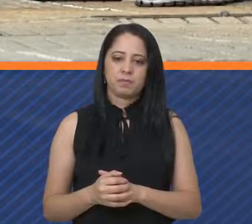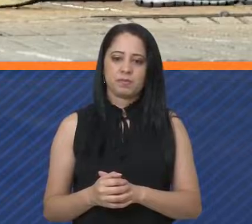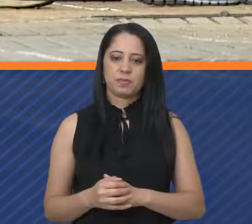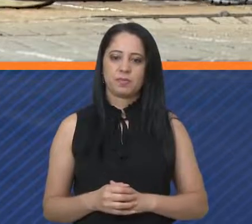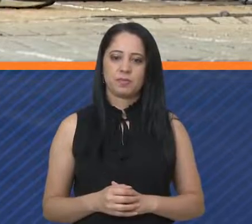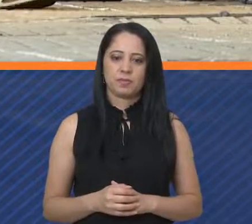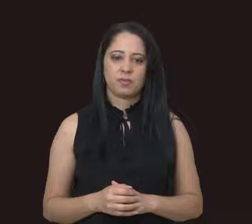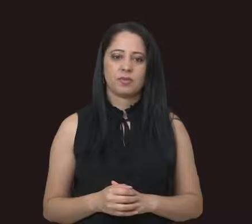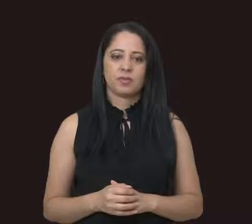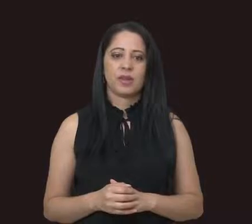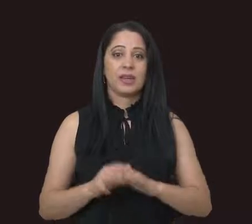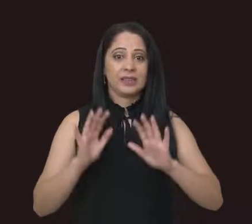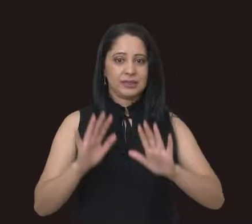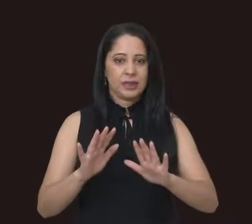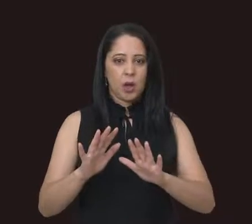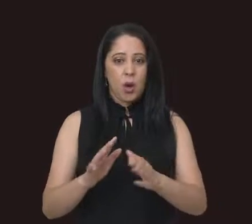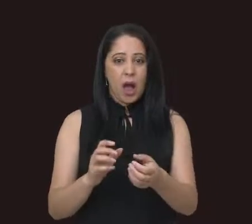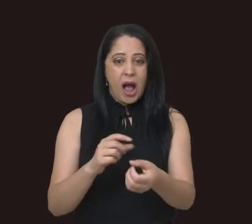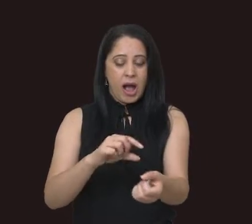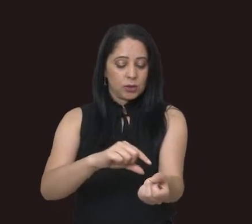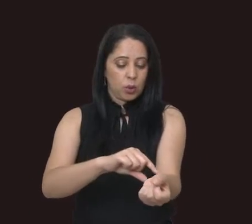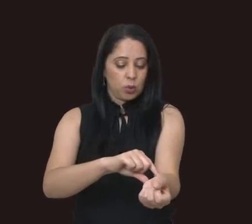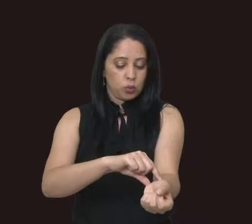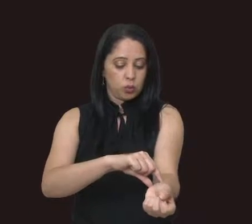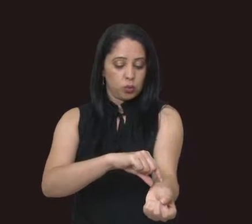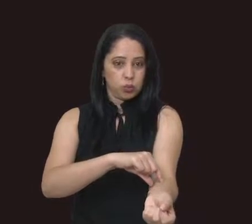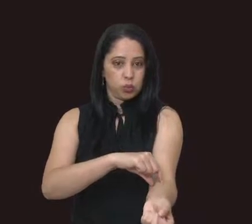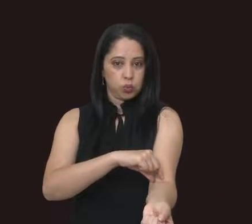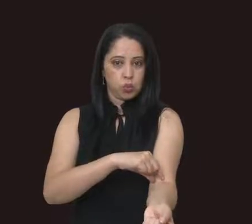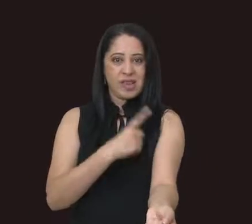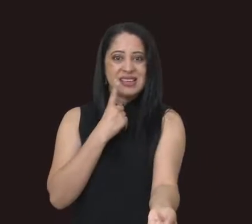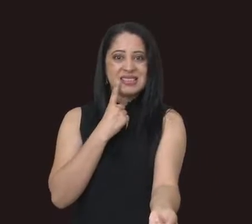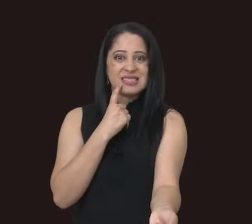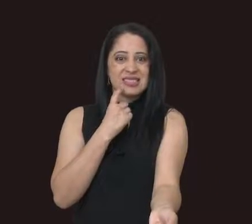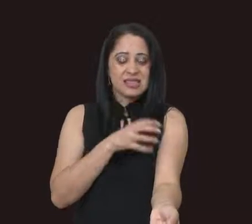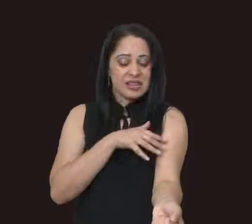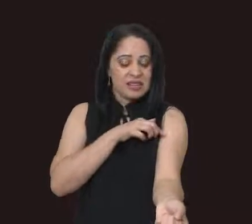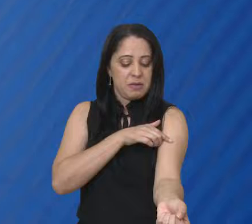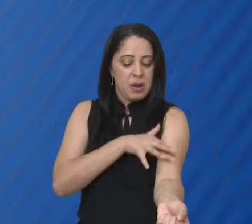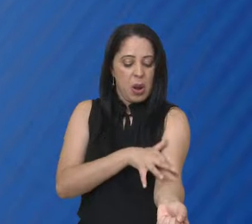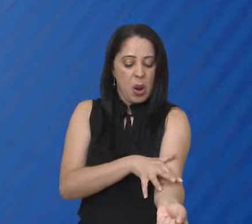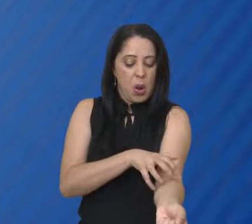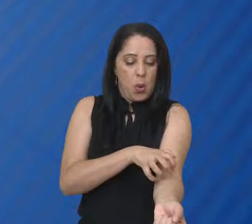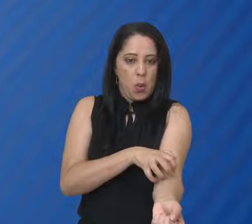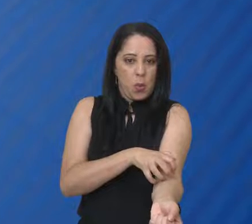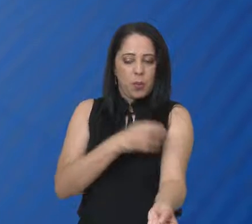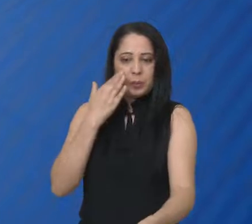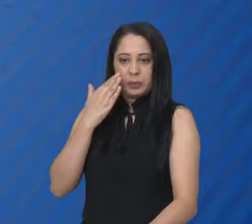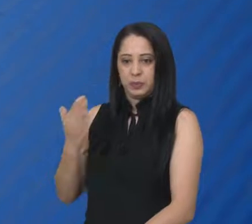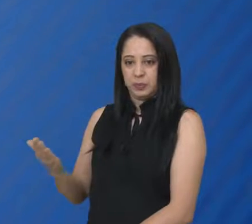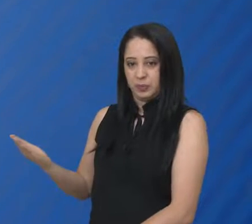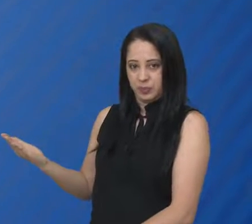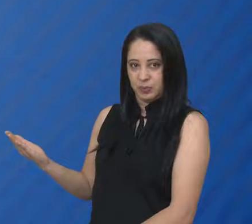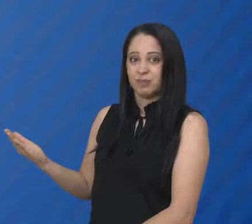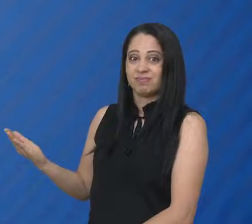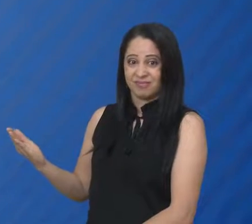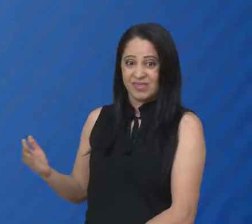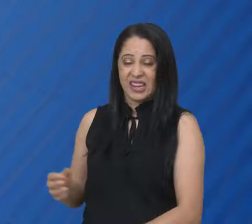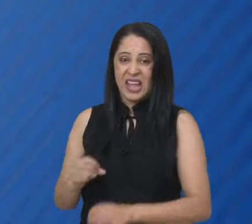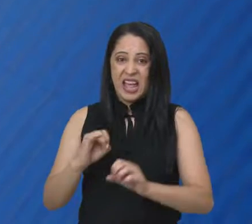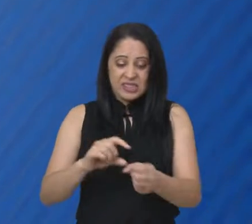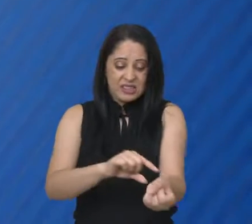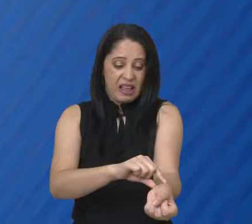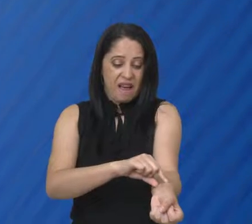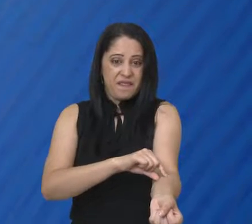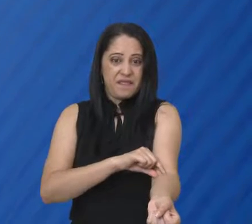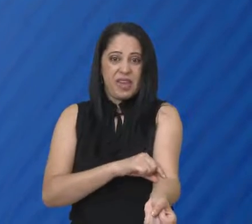Cirurgia Vascular. Causado pela formação de coágulos na circulação do sangue, a trombose pode ser venosa, quando